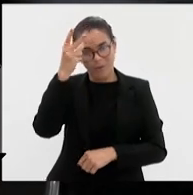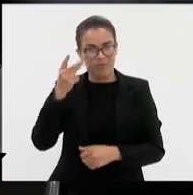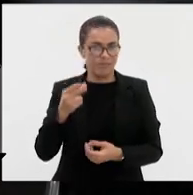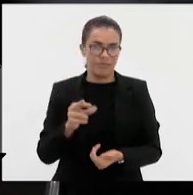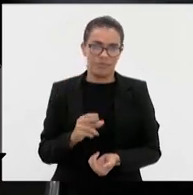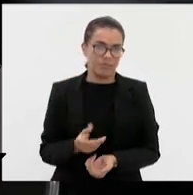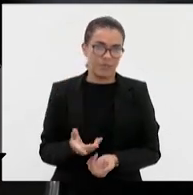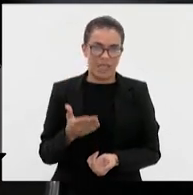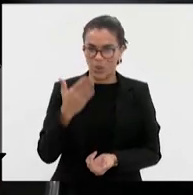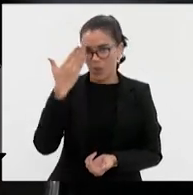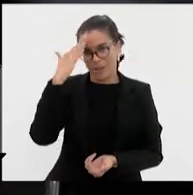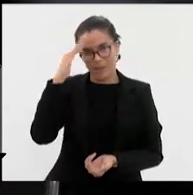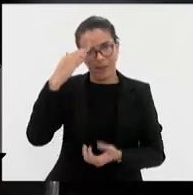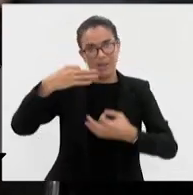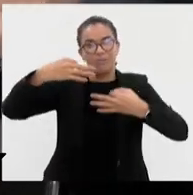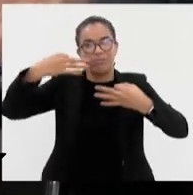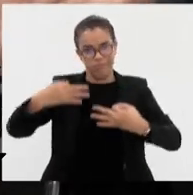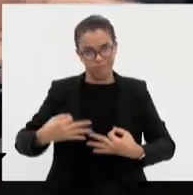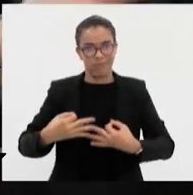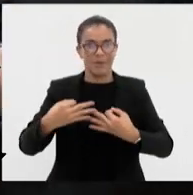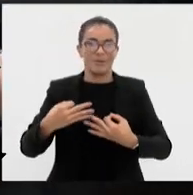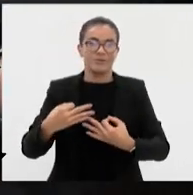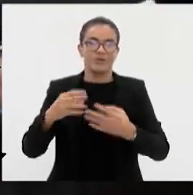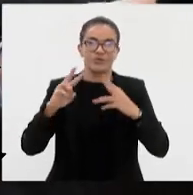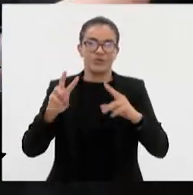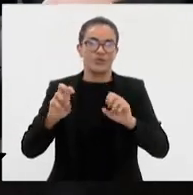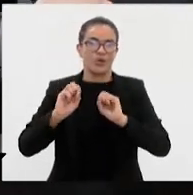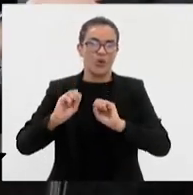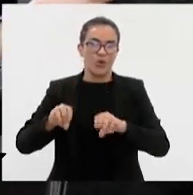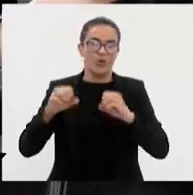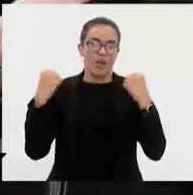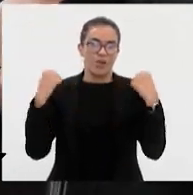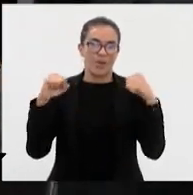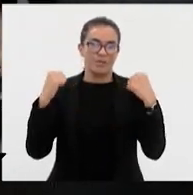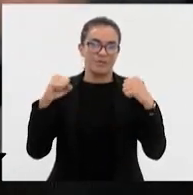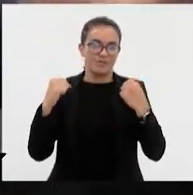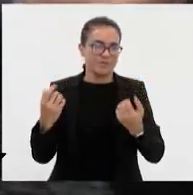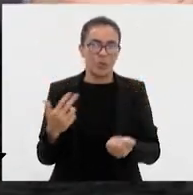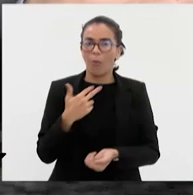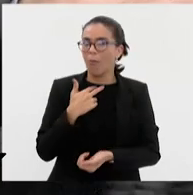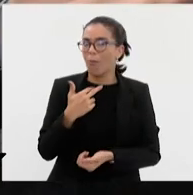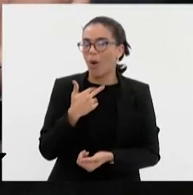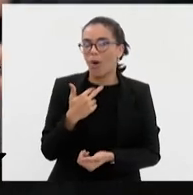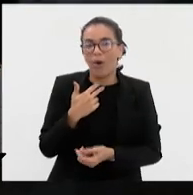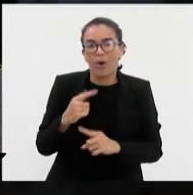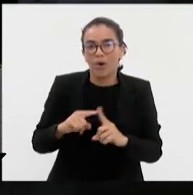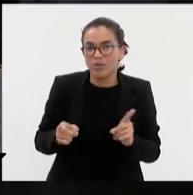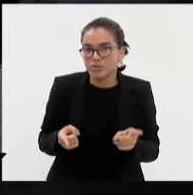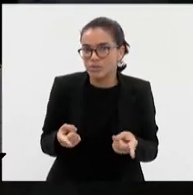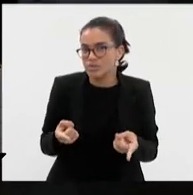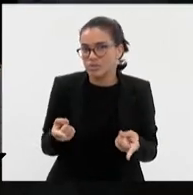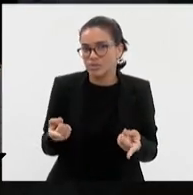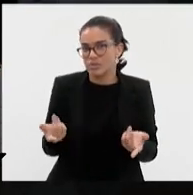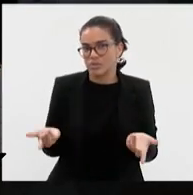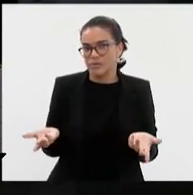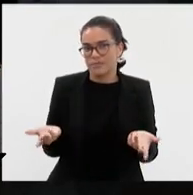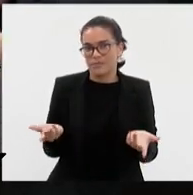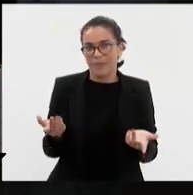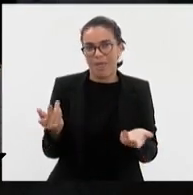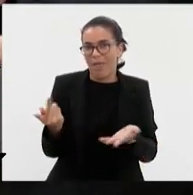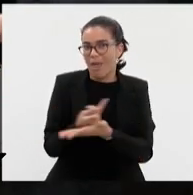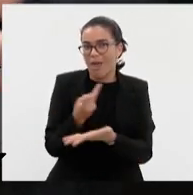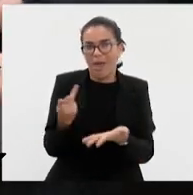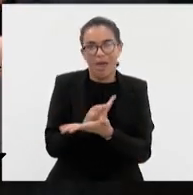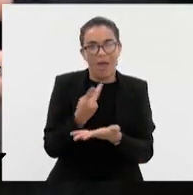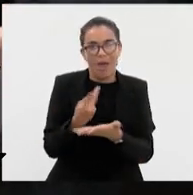dizer que entenda necessariamente alguma coisa de educação física. Nem pode, né? Nem pode. Seria o exercício